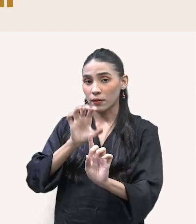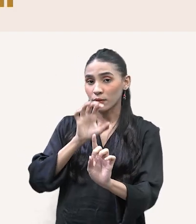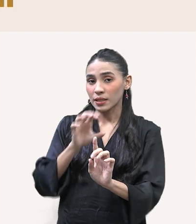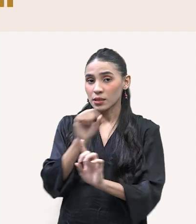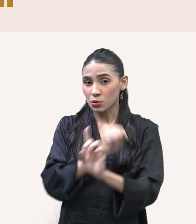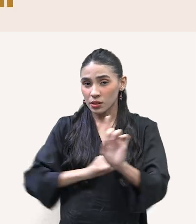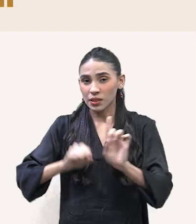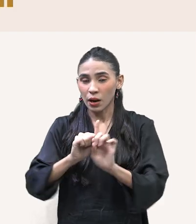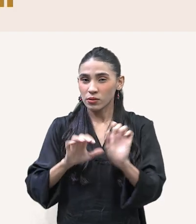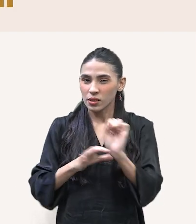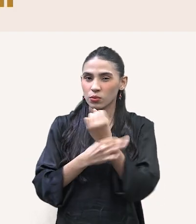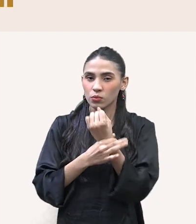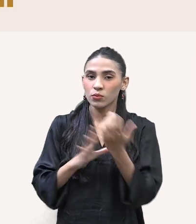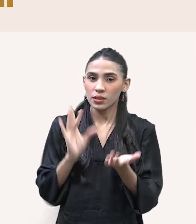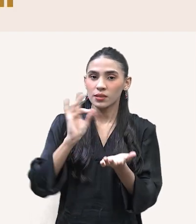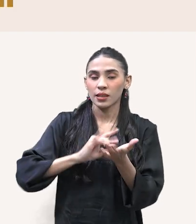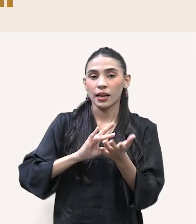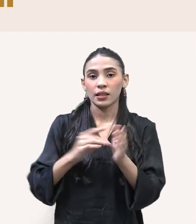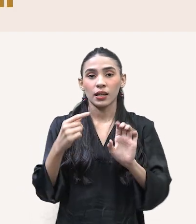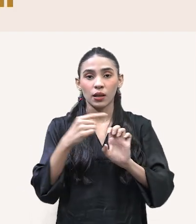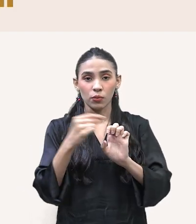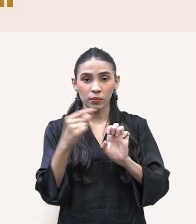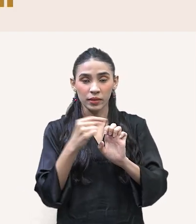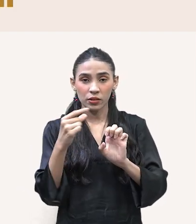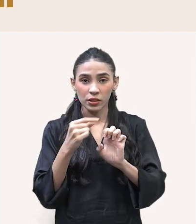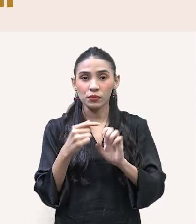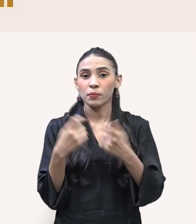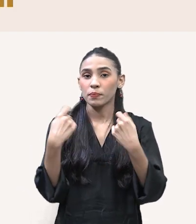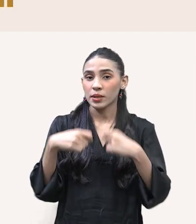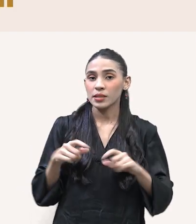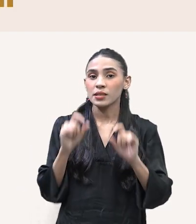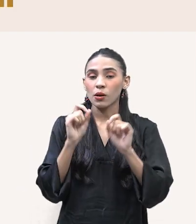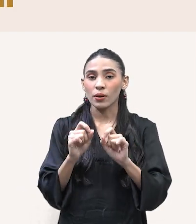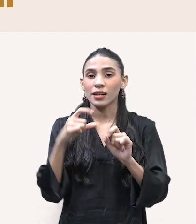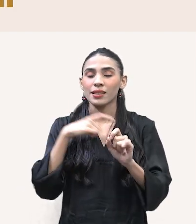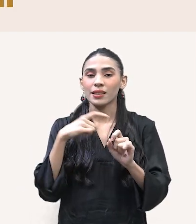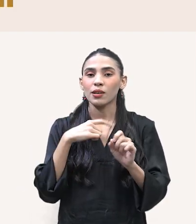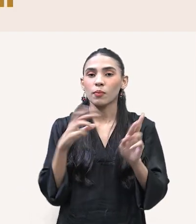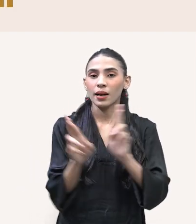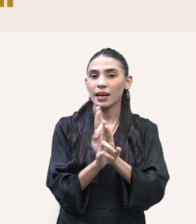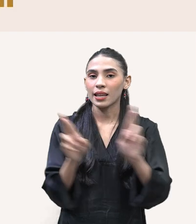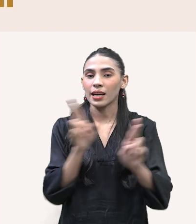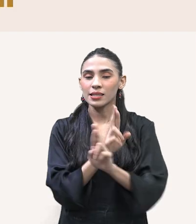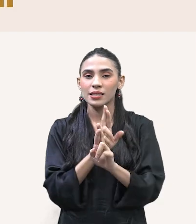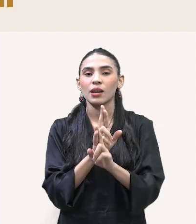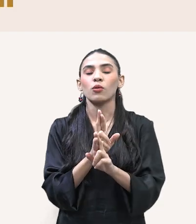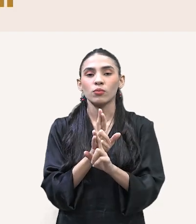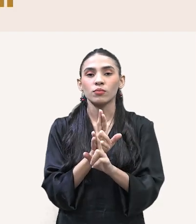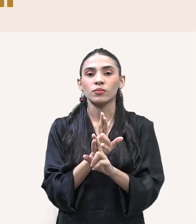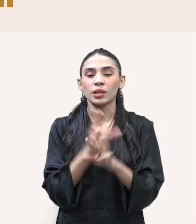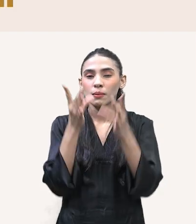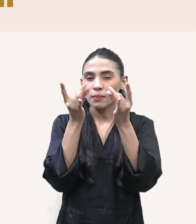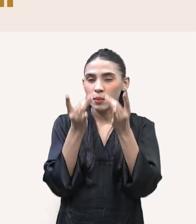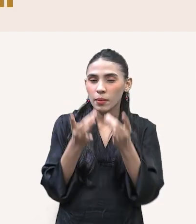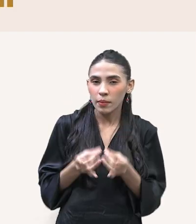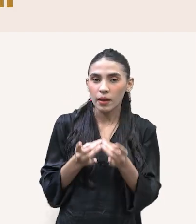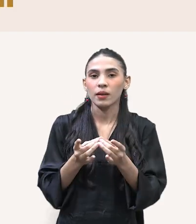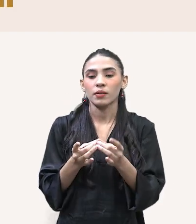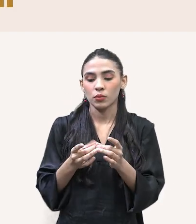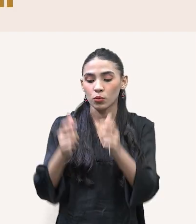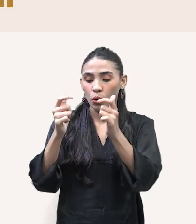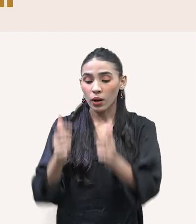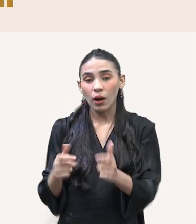social efetivo, esse empreendimento ele deve compreender profundamente a realidade